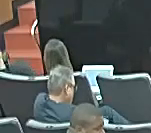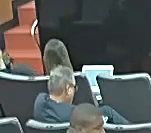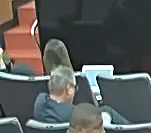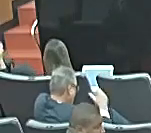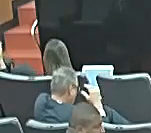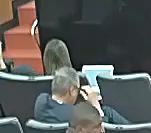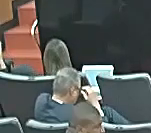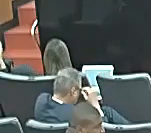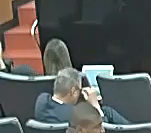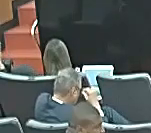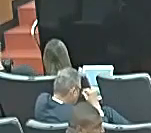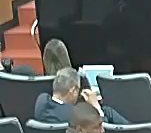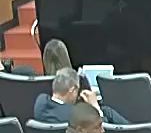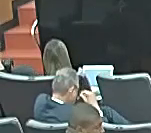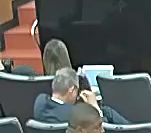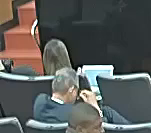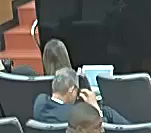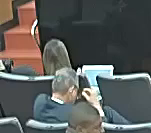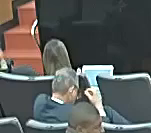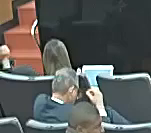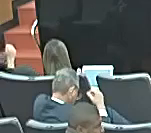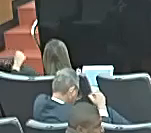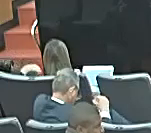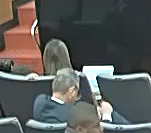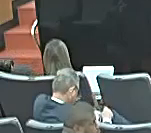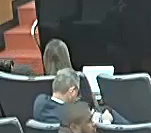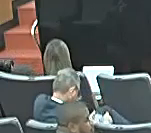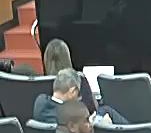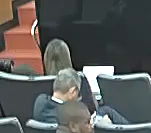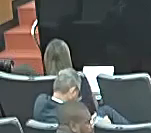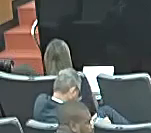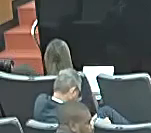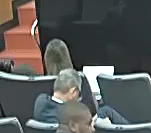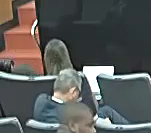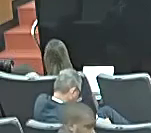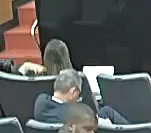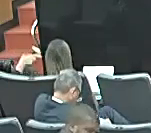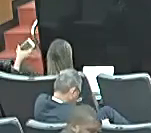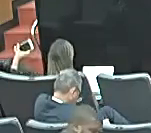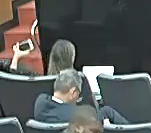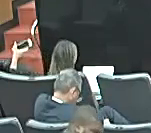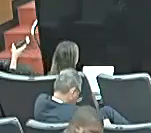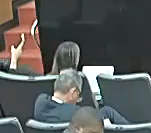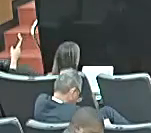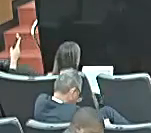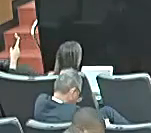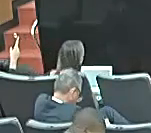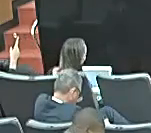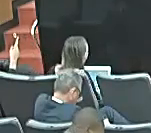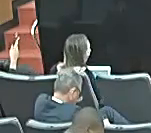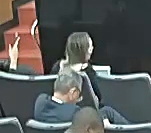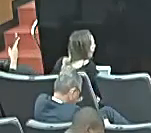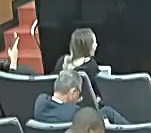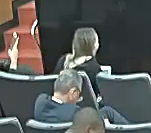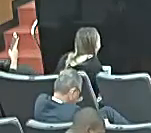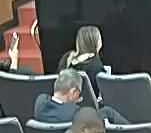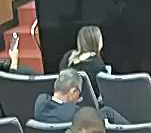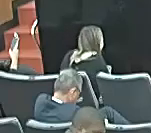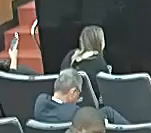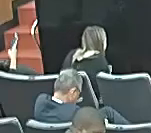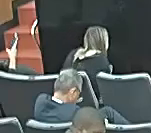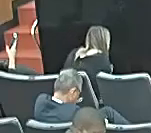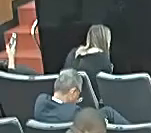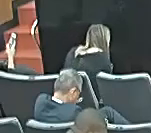que essa lei orgânica não anda estamos aqui na audiência pública que era posta não é não ser um conto de fadas que ela possa andar